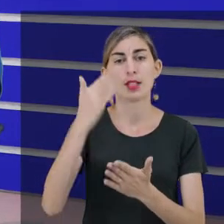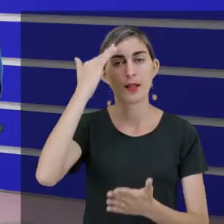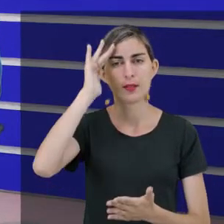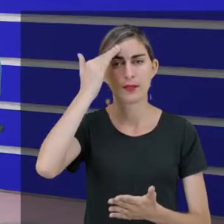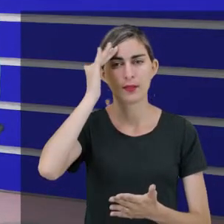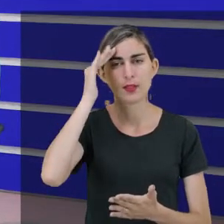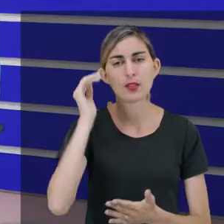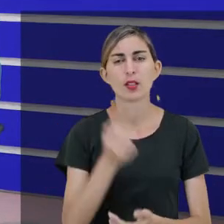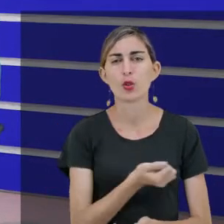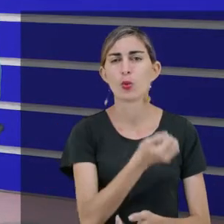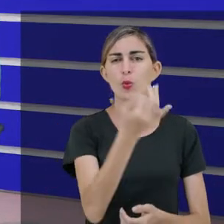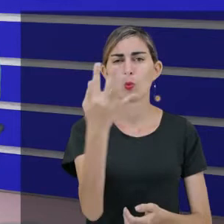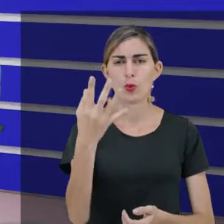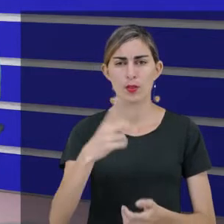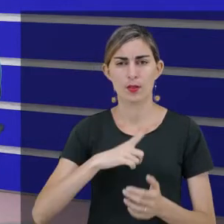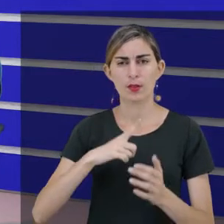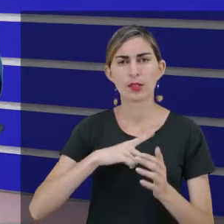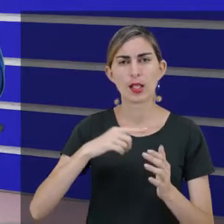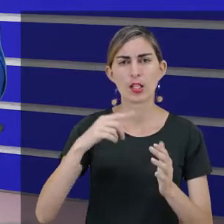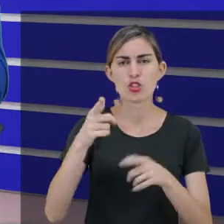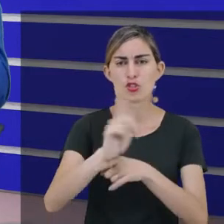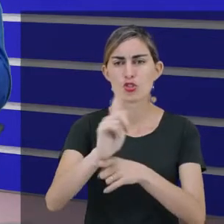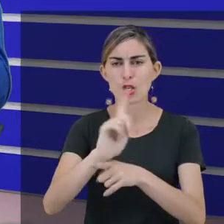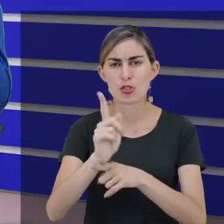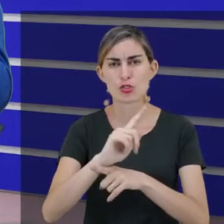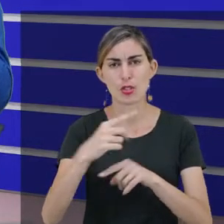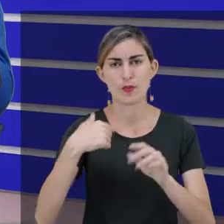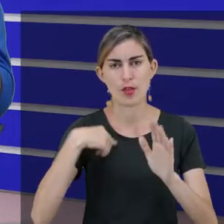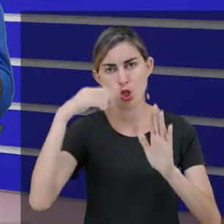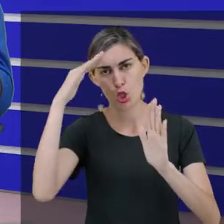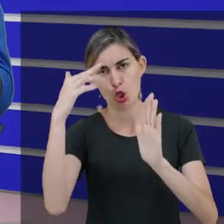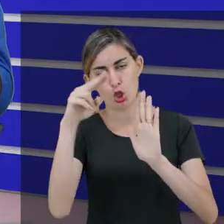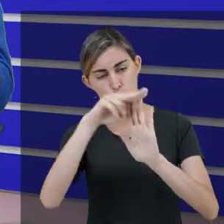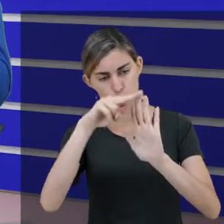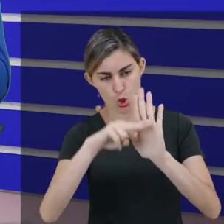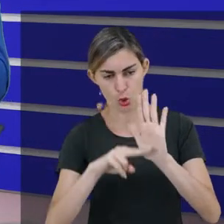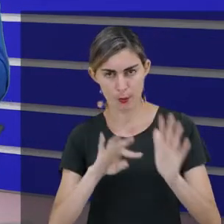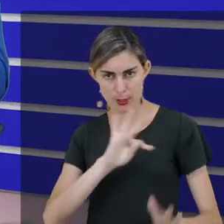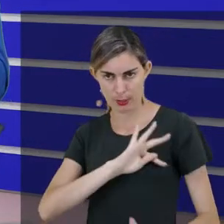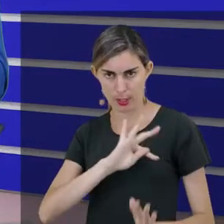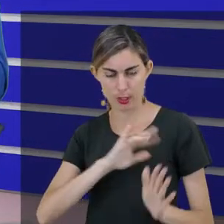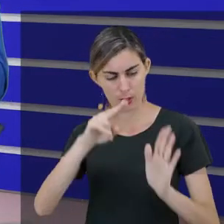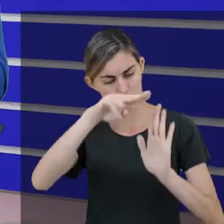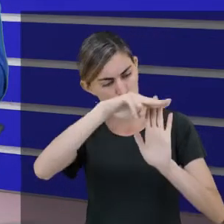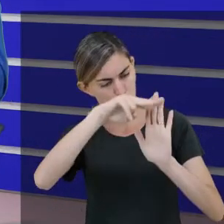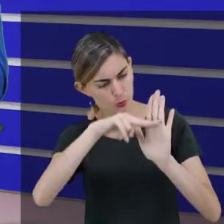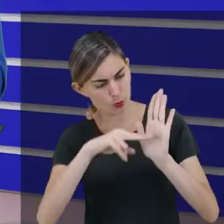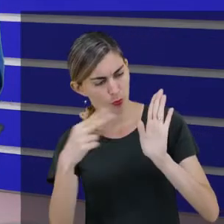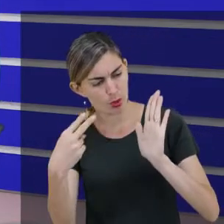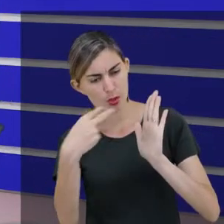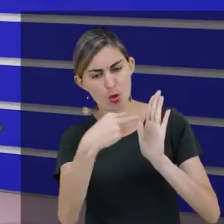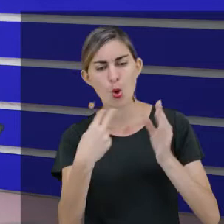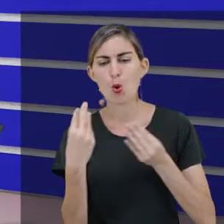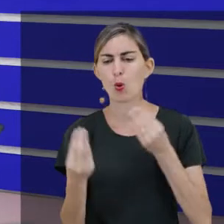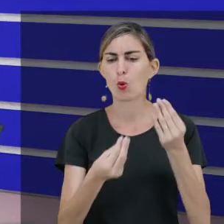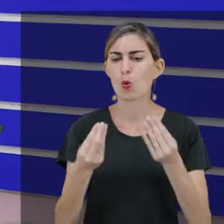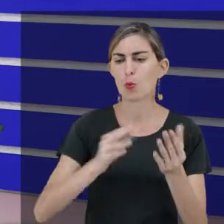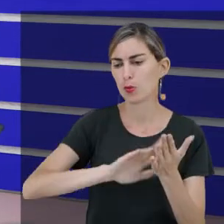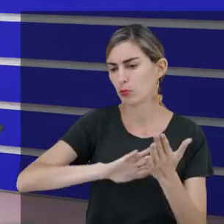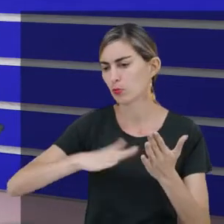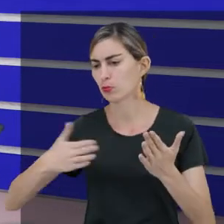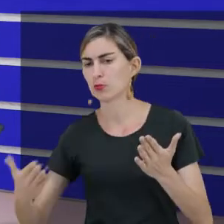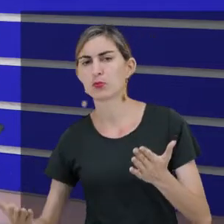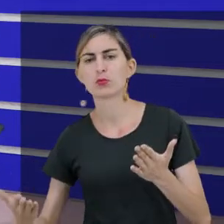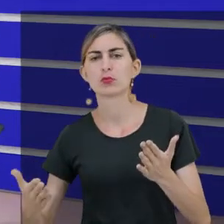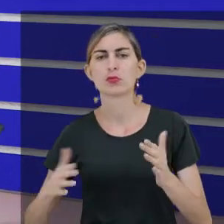que quando ele entende esses princípios de gestão, né, ele pega a norma, ele vai pegar a norma técnica e ele vai dizer assim, como eu posso traduzir isso